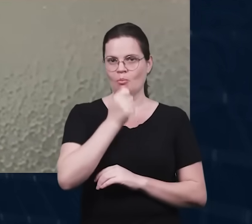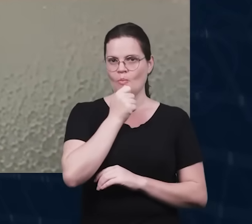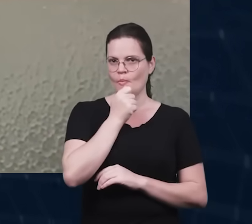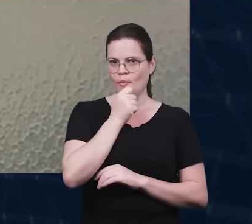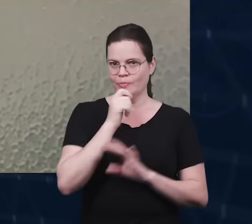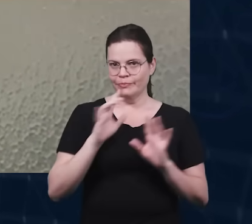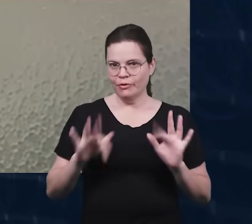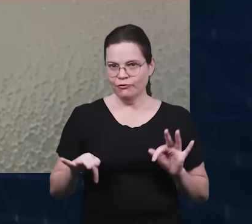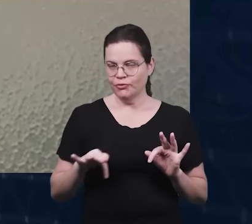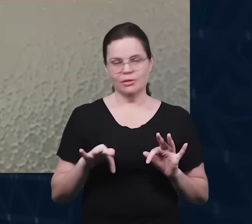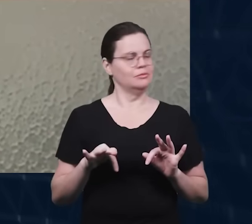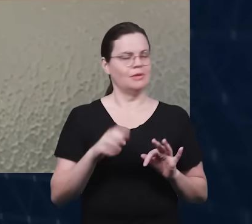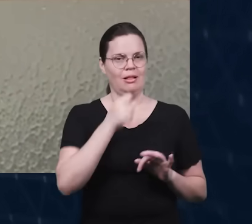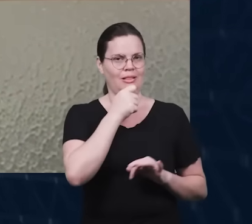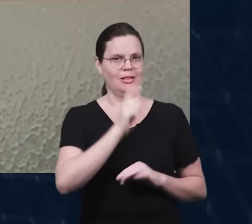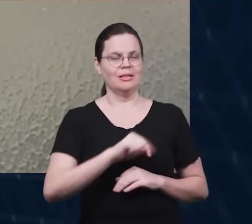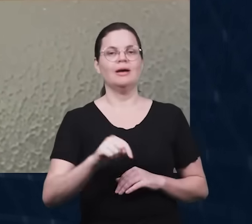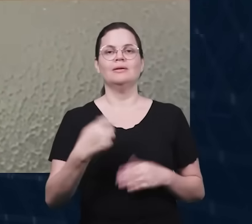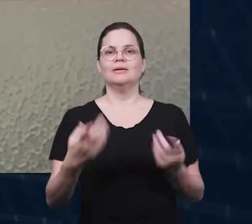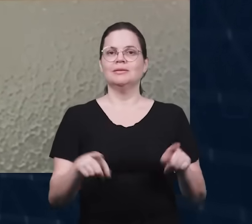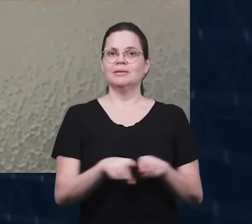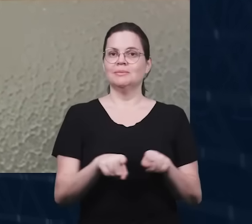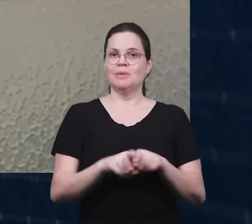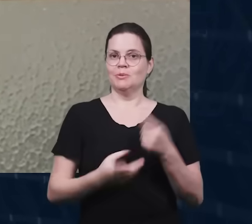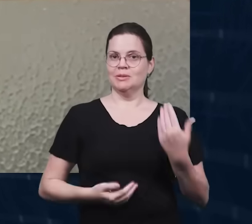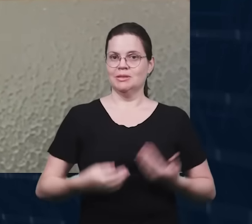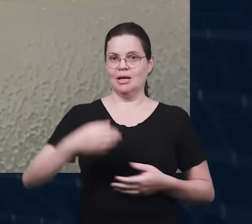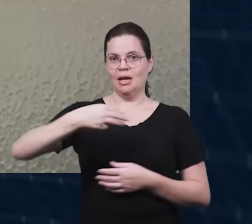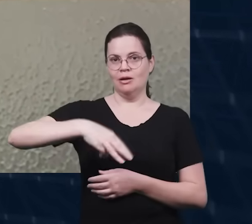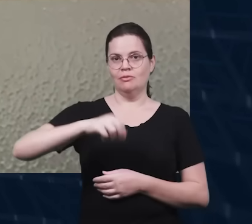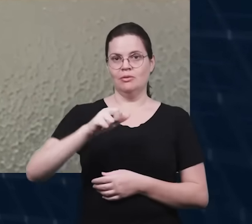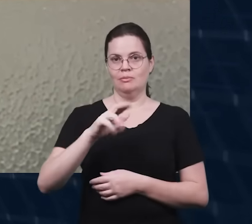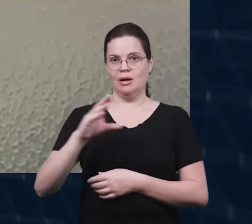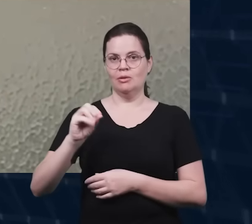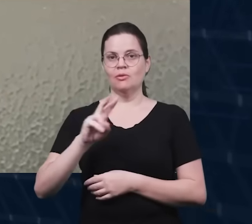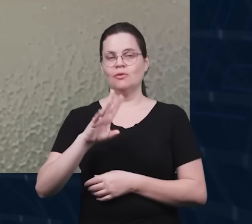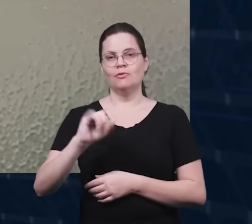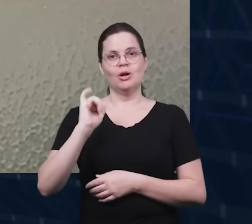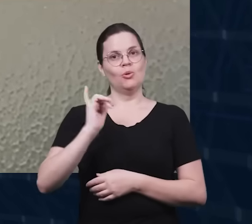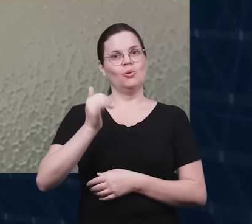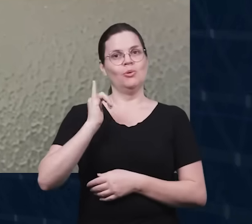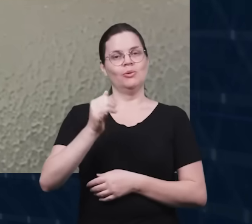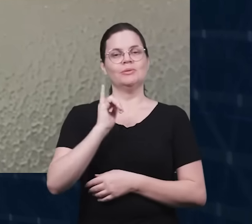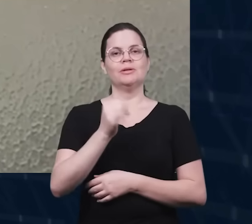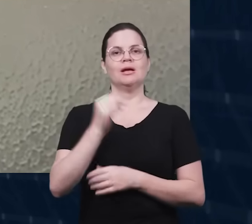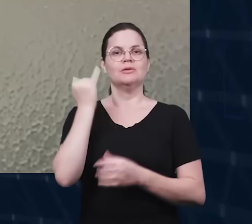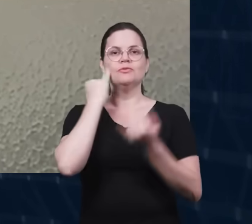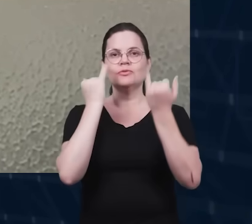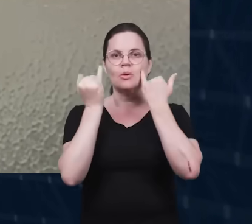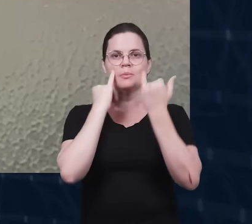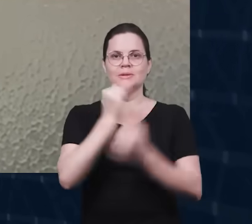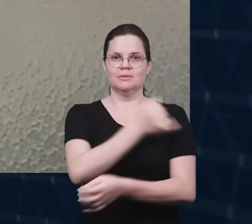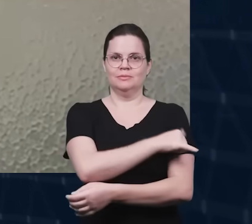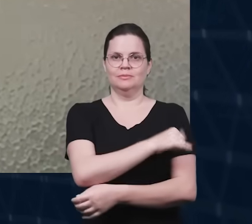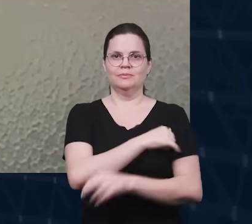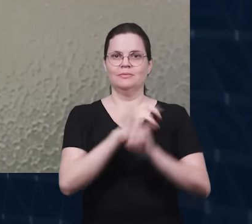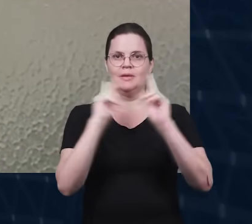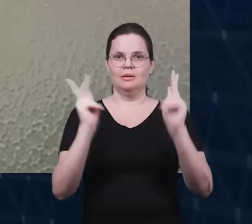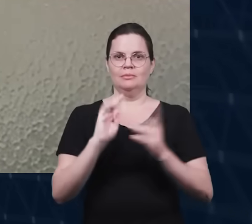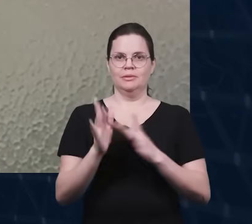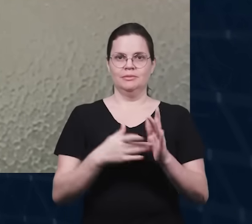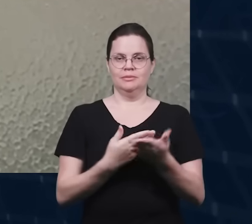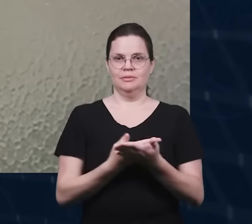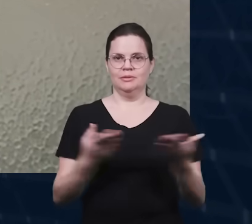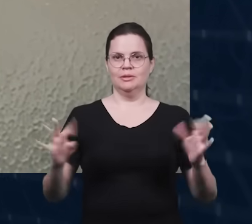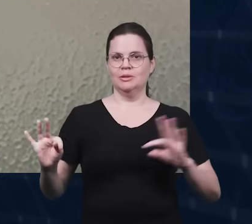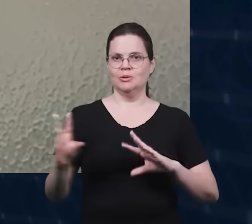ainda não acabamos por aqui. O irmão Marco continuará com mais notícias do nosso estado do Rio de Janeiro. A paz do Senhor Jesus